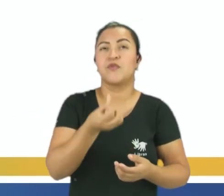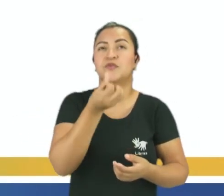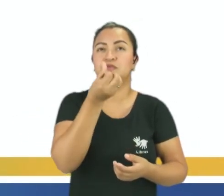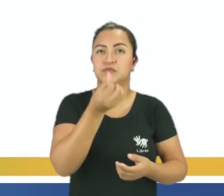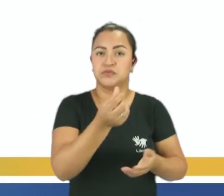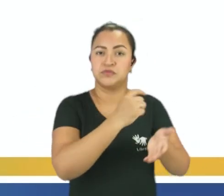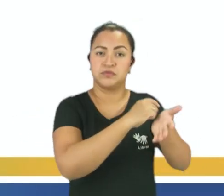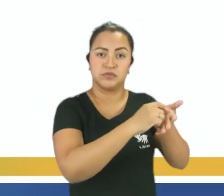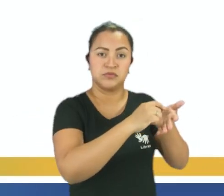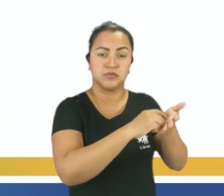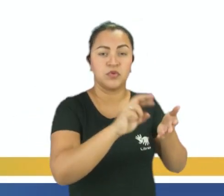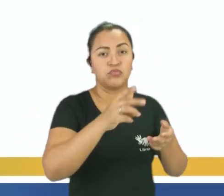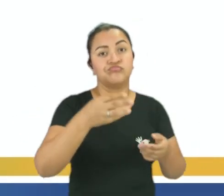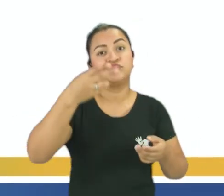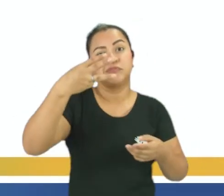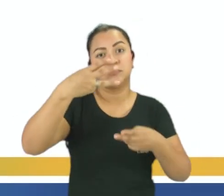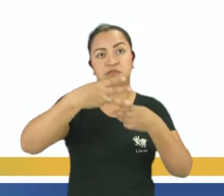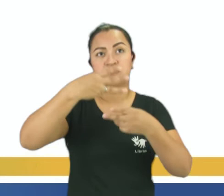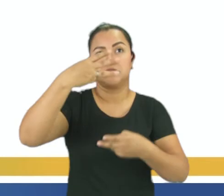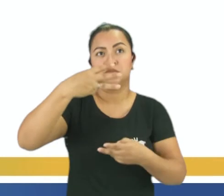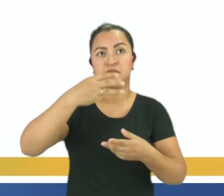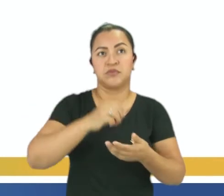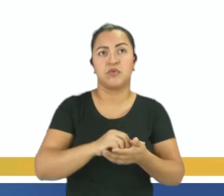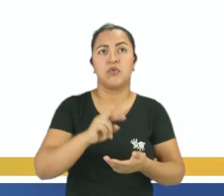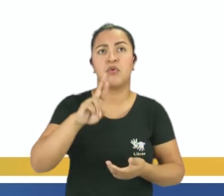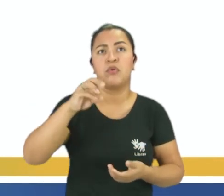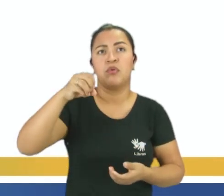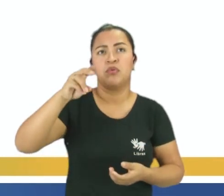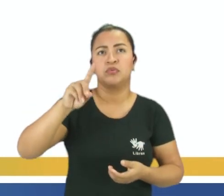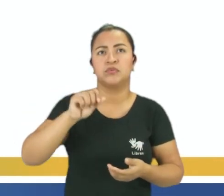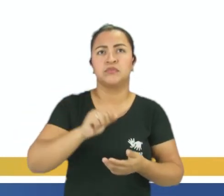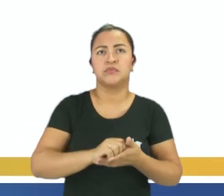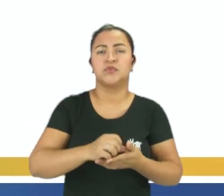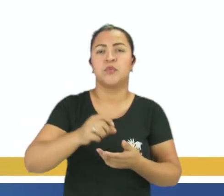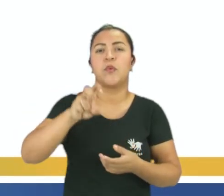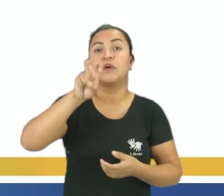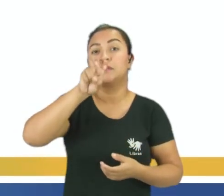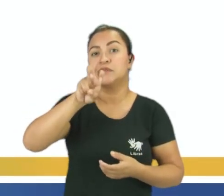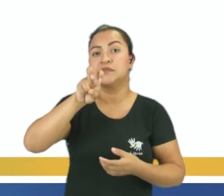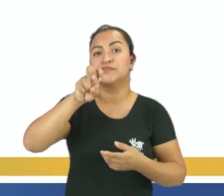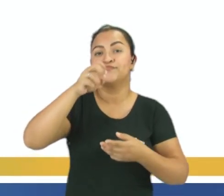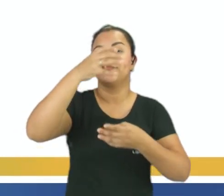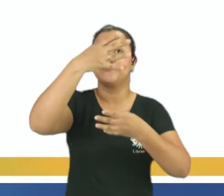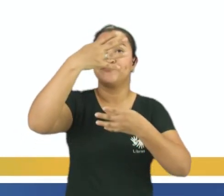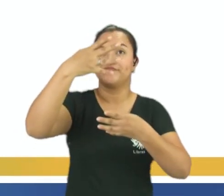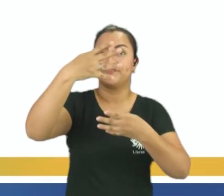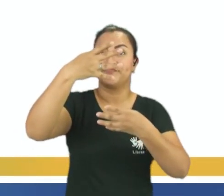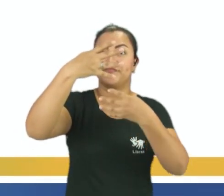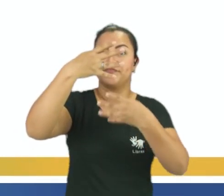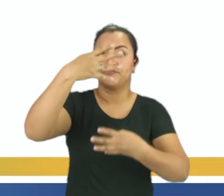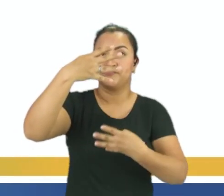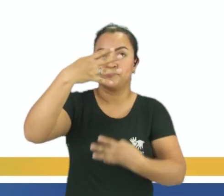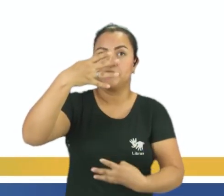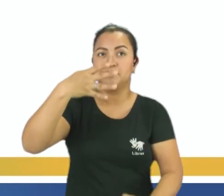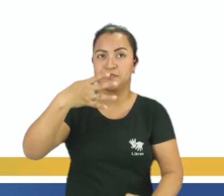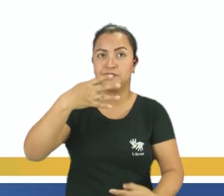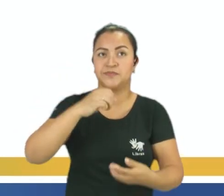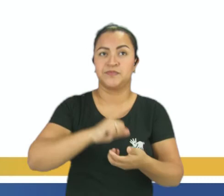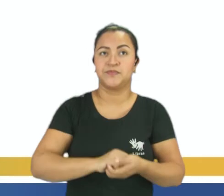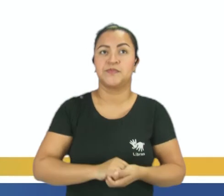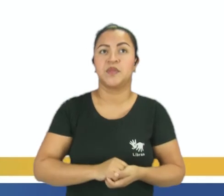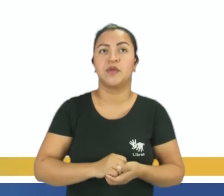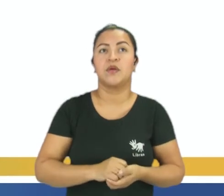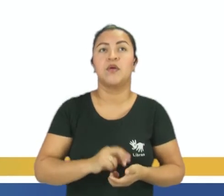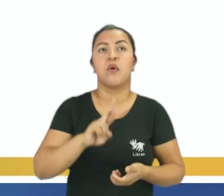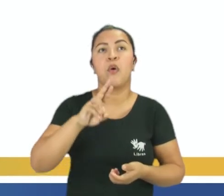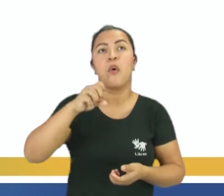1 terceto. Rondó, formado por 1 quintilha, 1 terceto e outra quintilha.